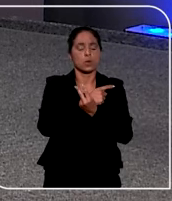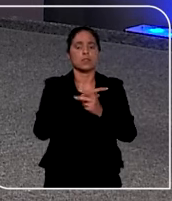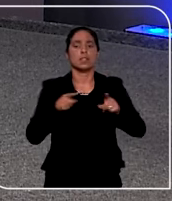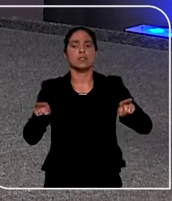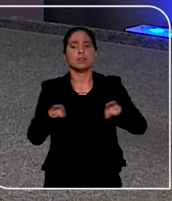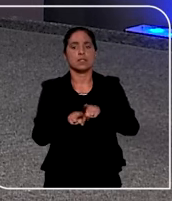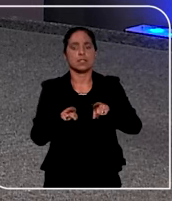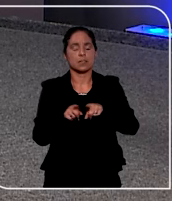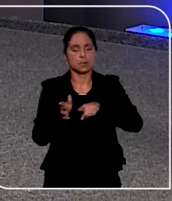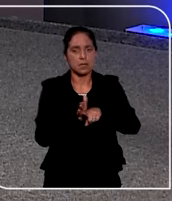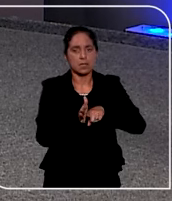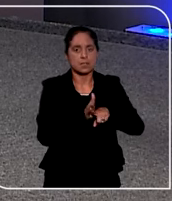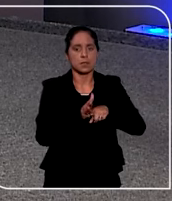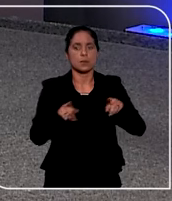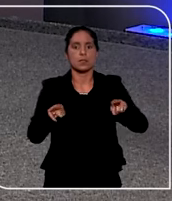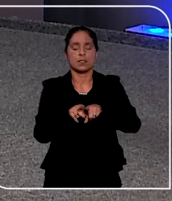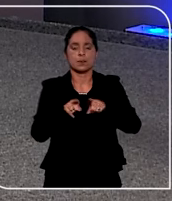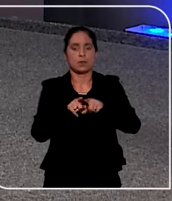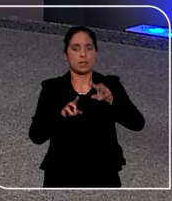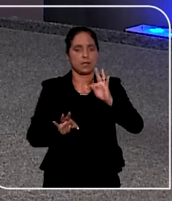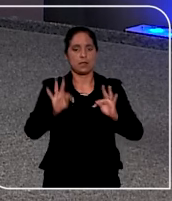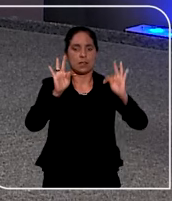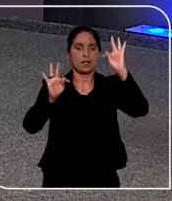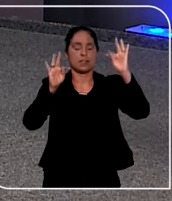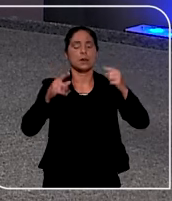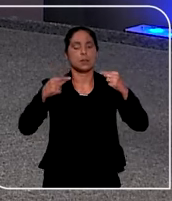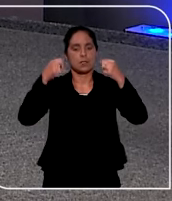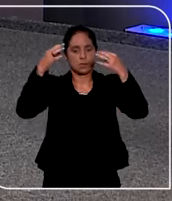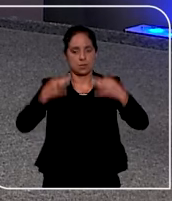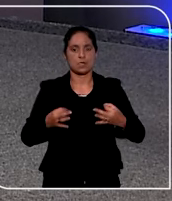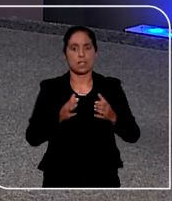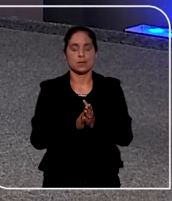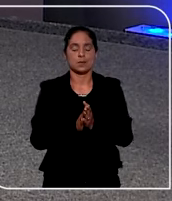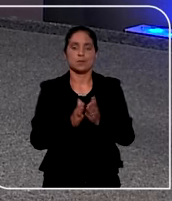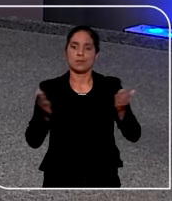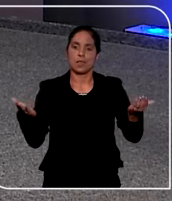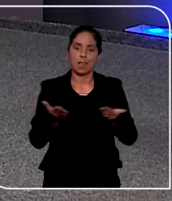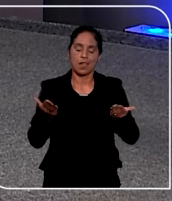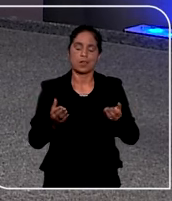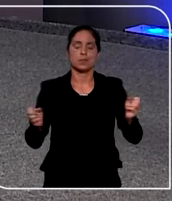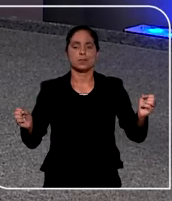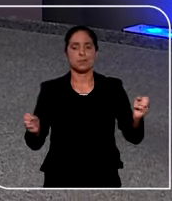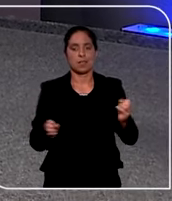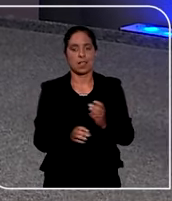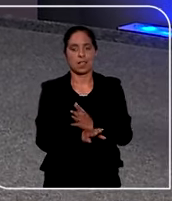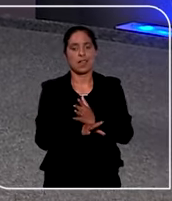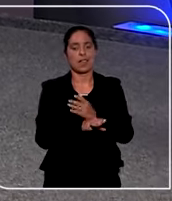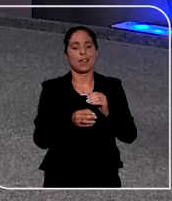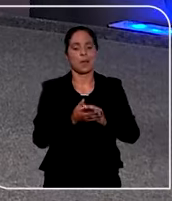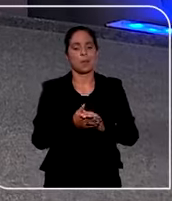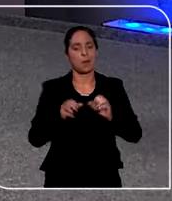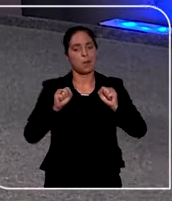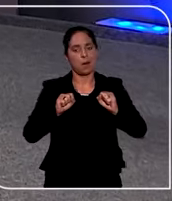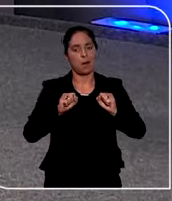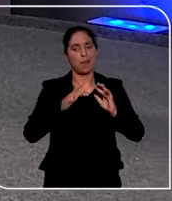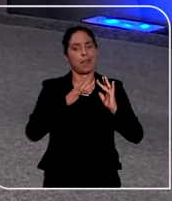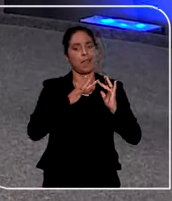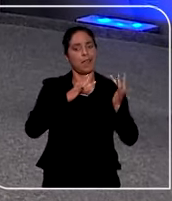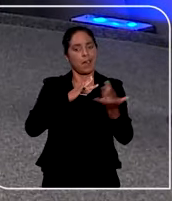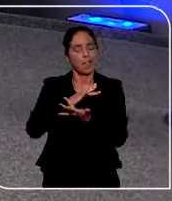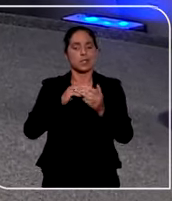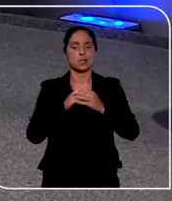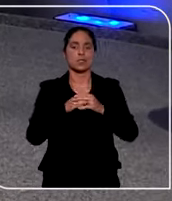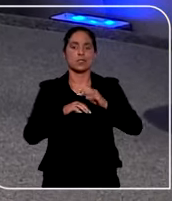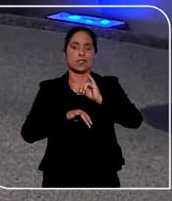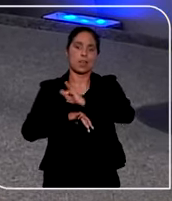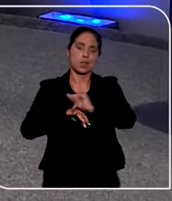diagnóstico e do tratamento adequado e vamos ficando por aqui Siga a gente nas redes sociais